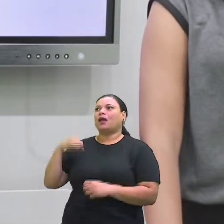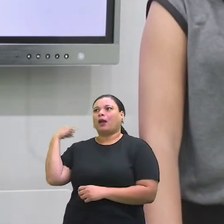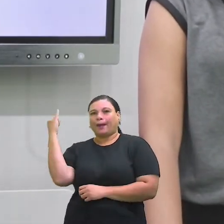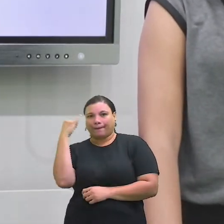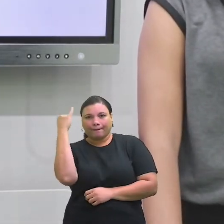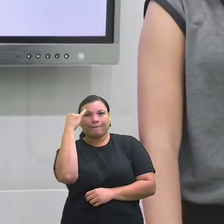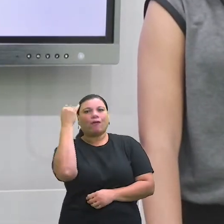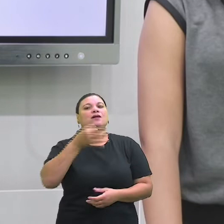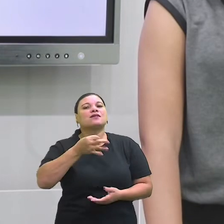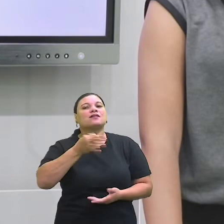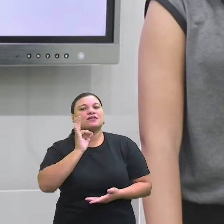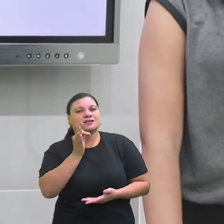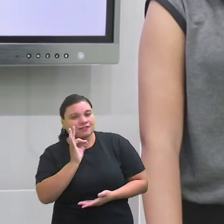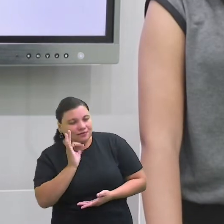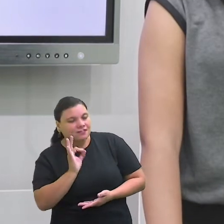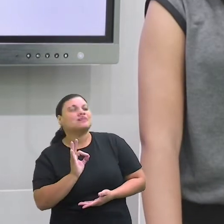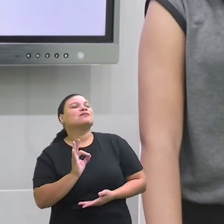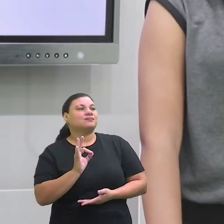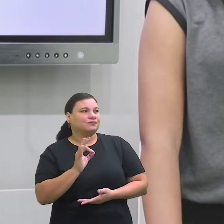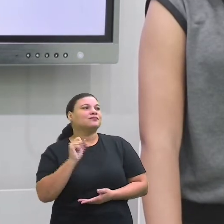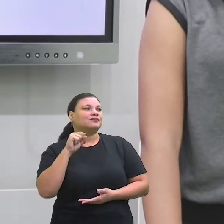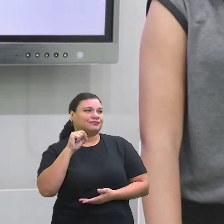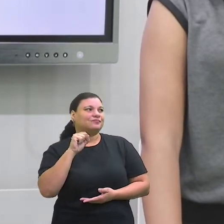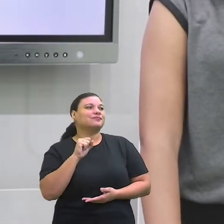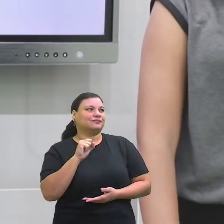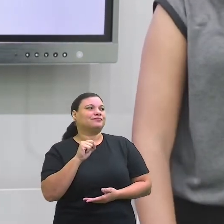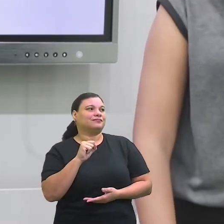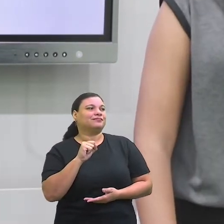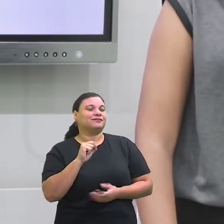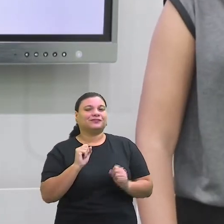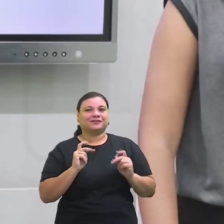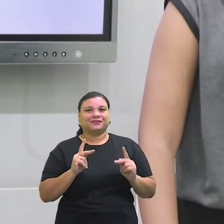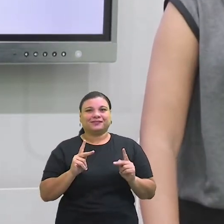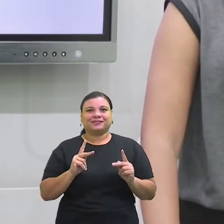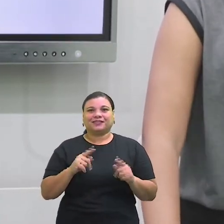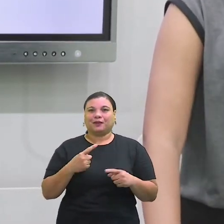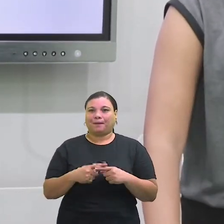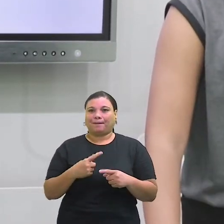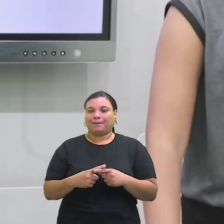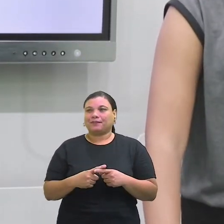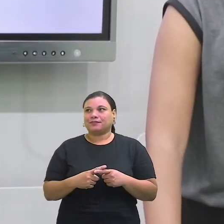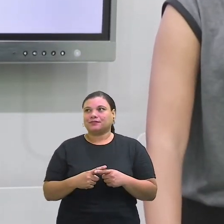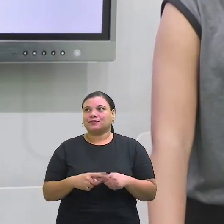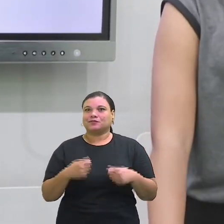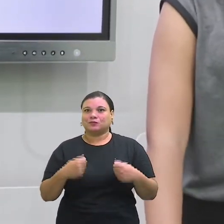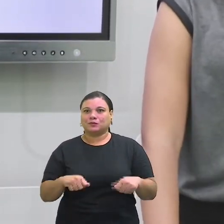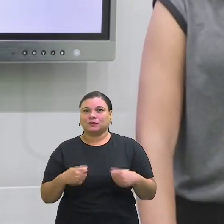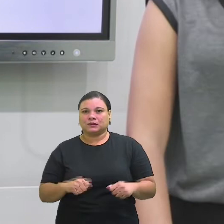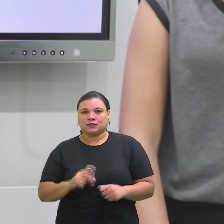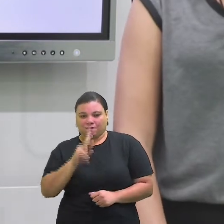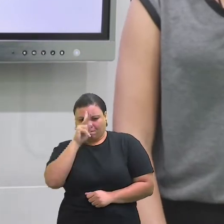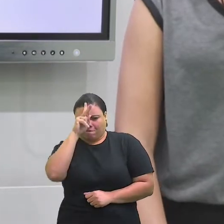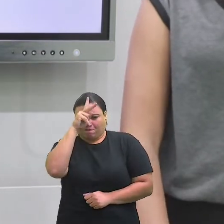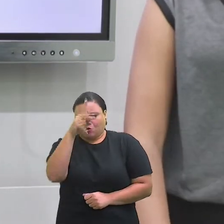antes de vir assim, pra não dar aquela baqueada, né? Por que, né, gente, é importante estar forte aqui pra soletrar. Vamos lá!